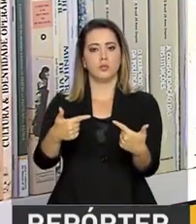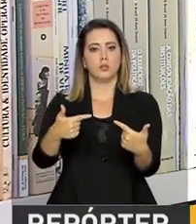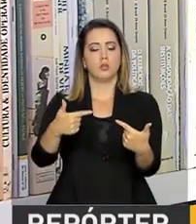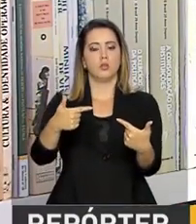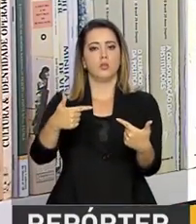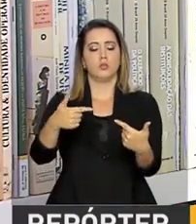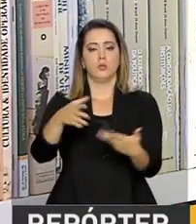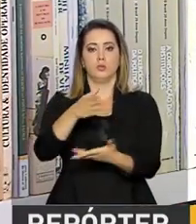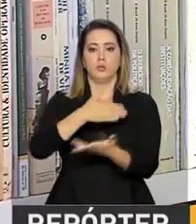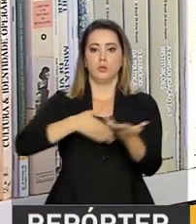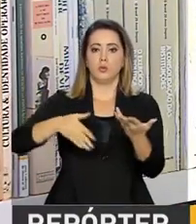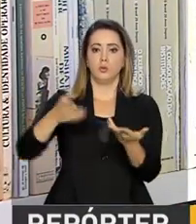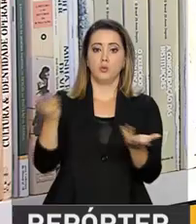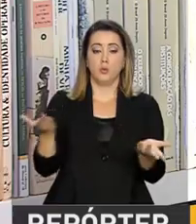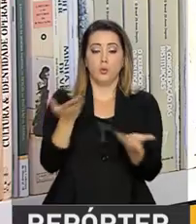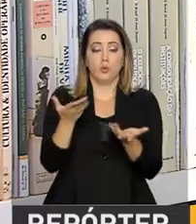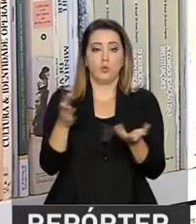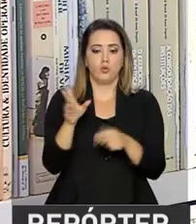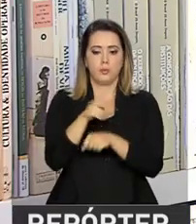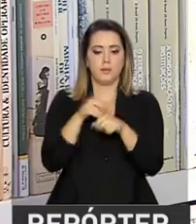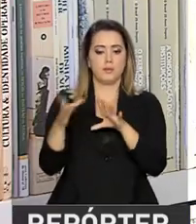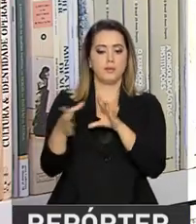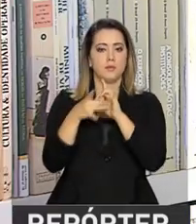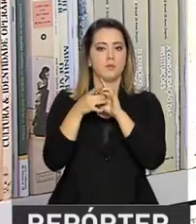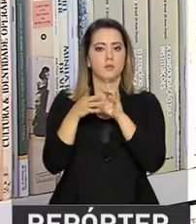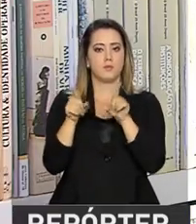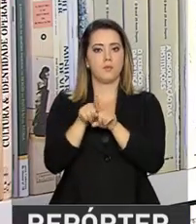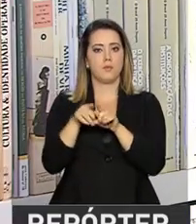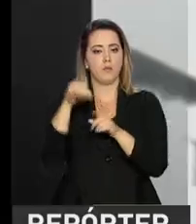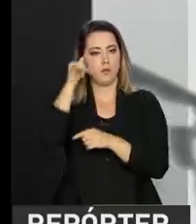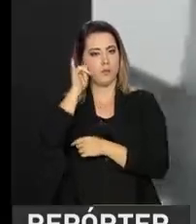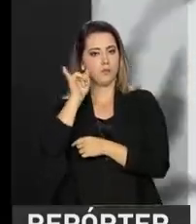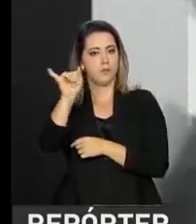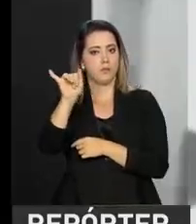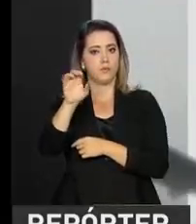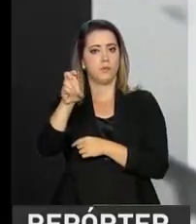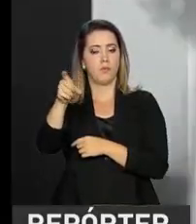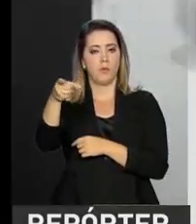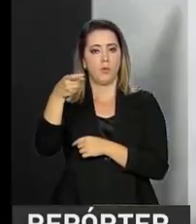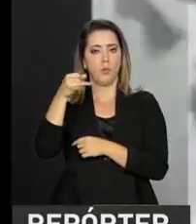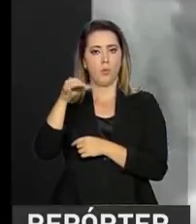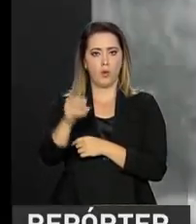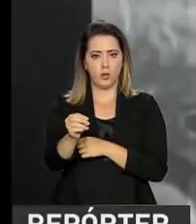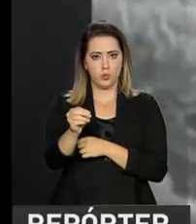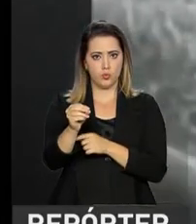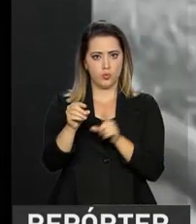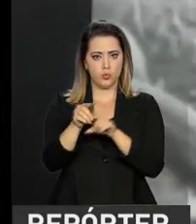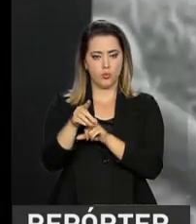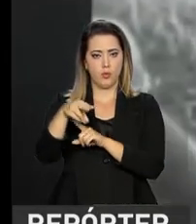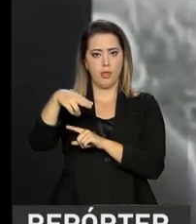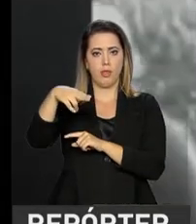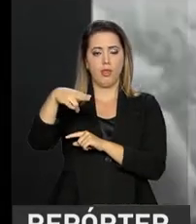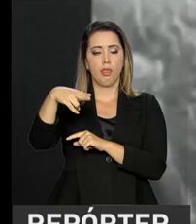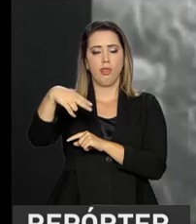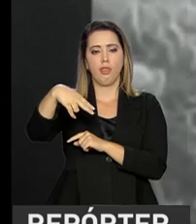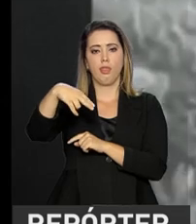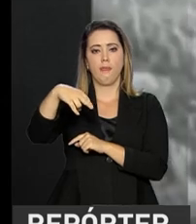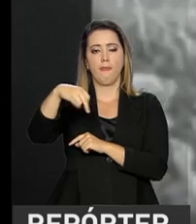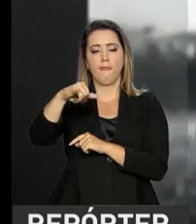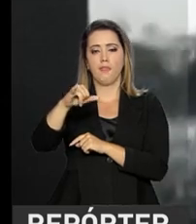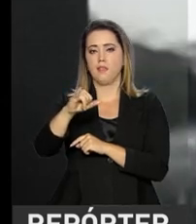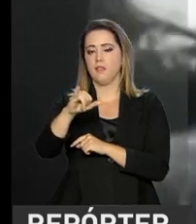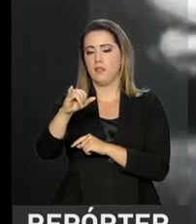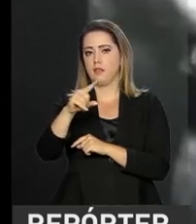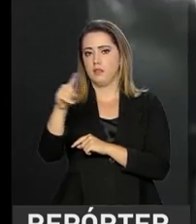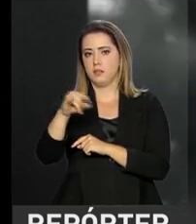que hoje falamos aliados contra o eixo nazi-fascista e teve uma participação heróica e reconhecida